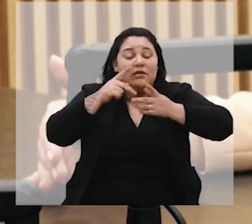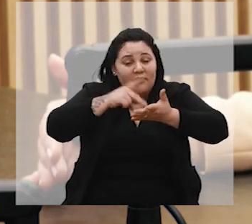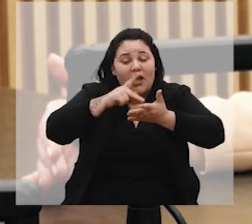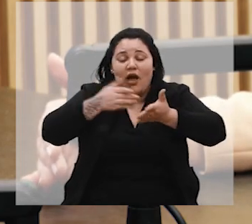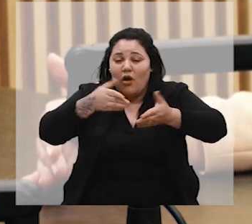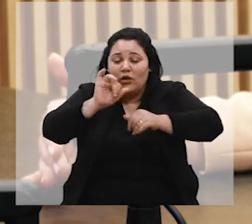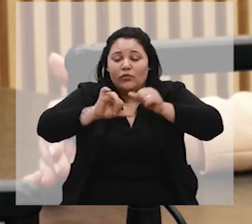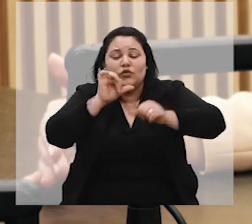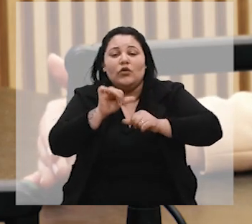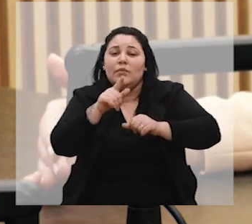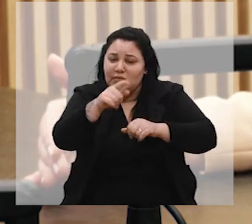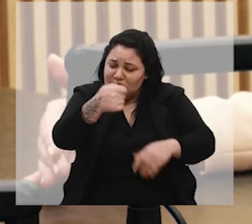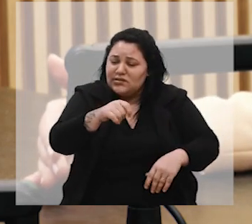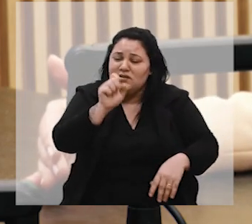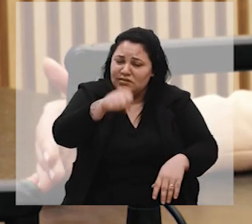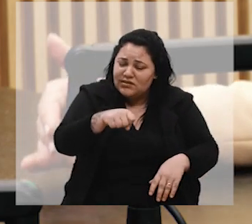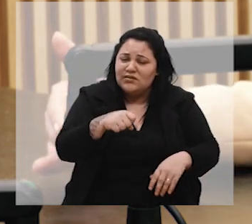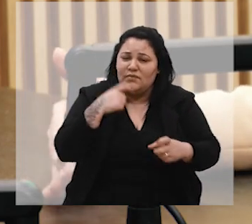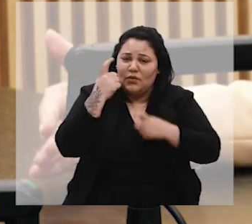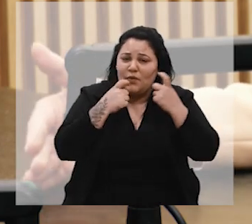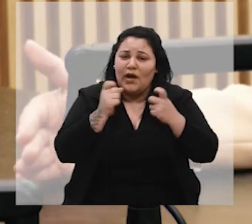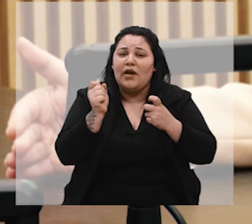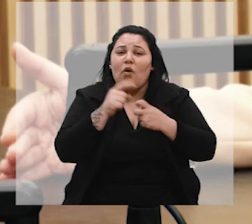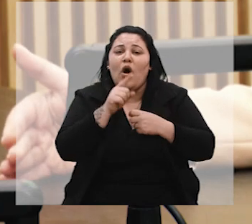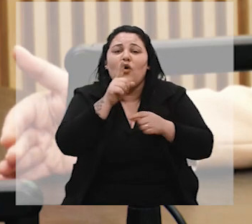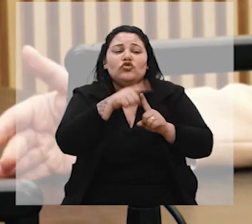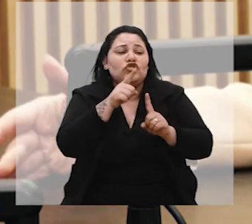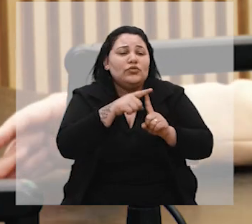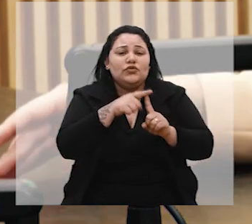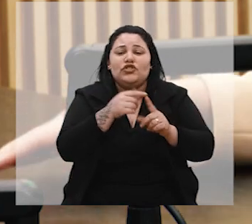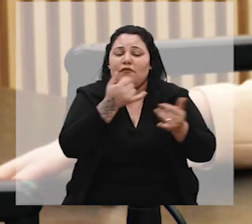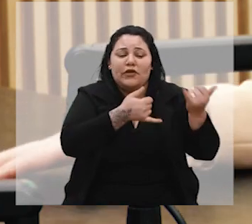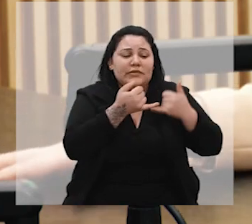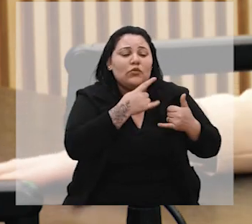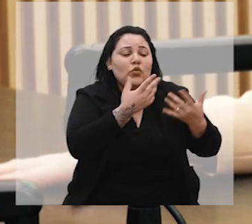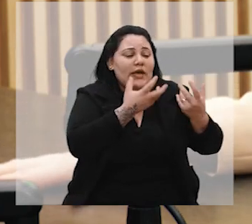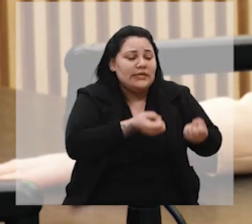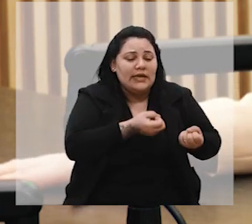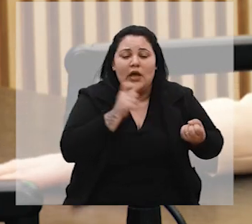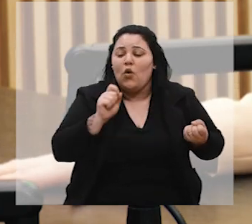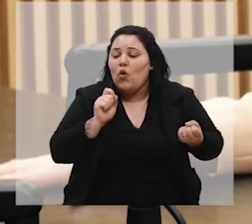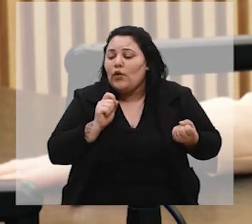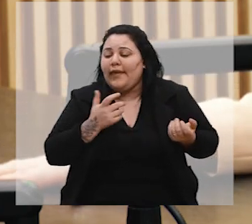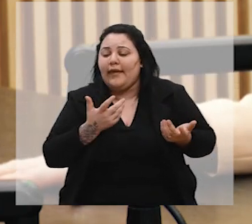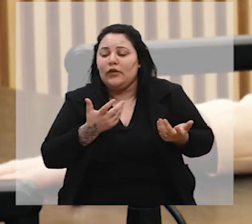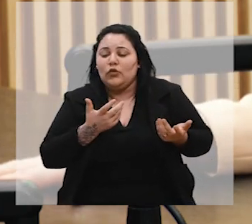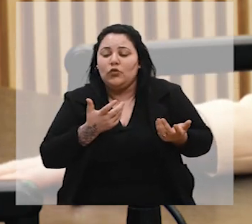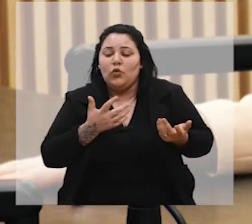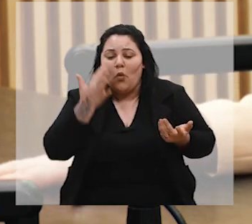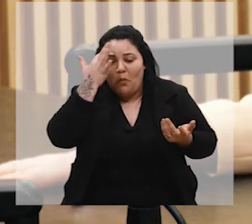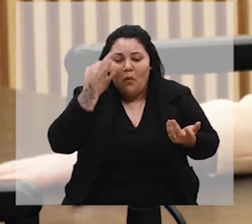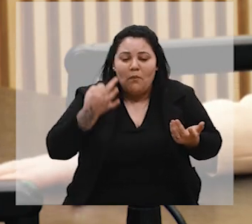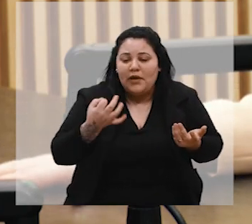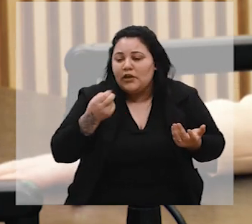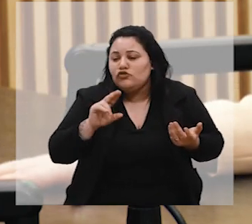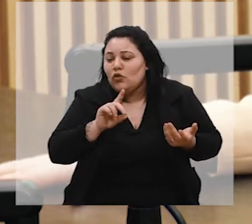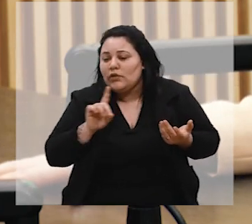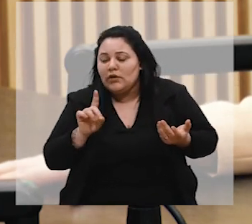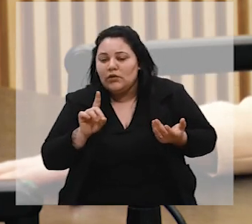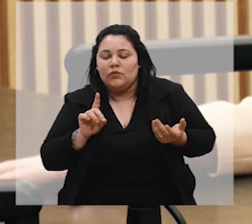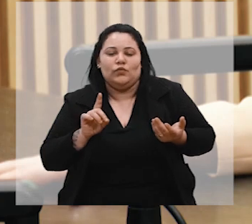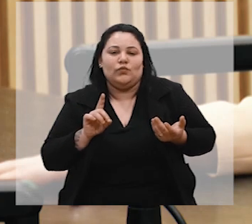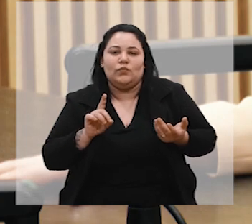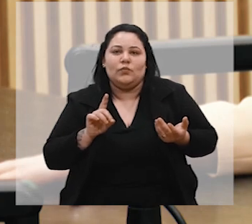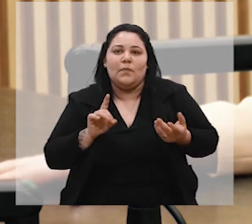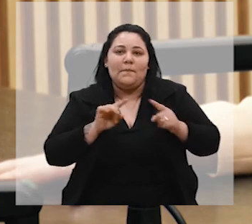questão é que tipo de informação você consome e o que você ratifica. Você pode receber todo tipo de informação. Você não precisa ratificar